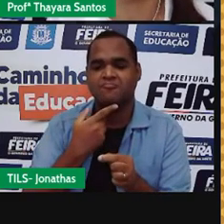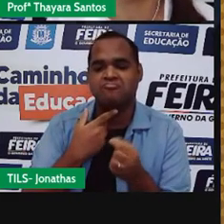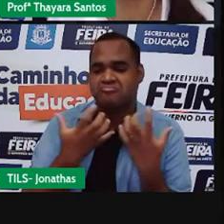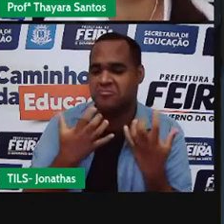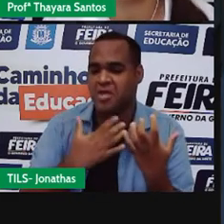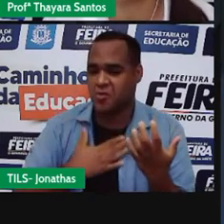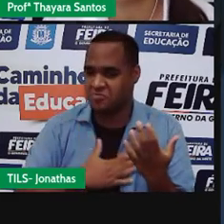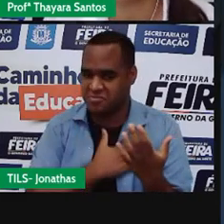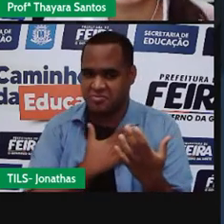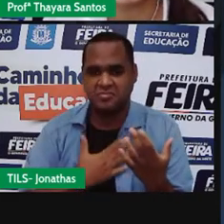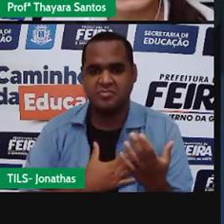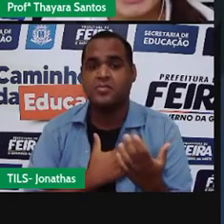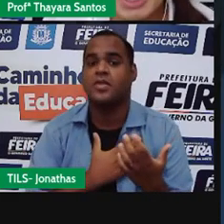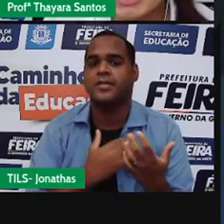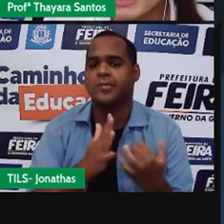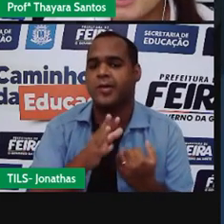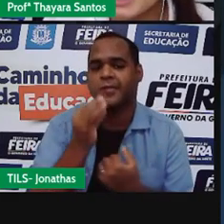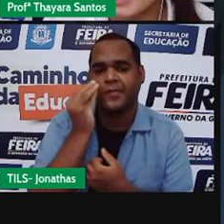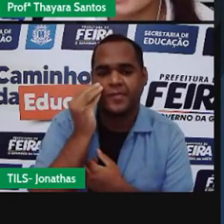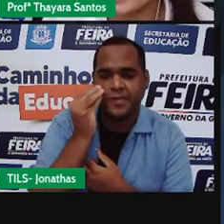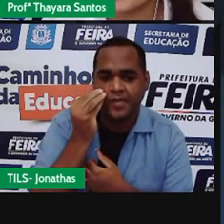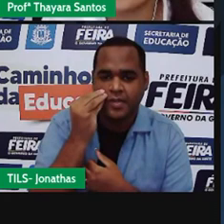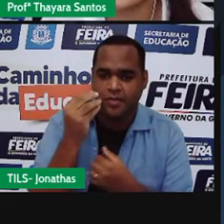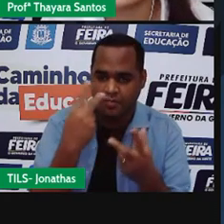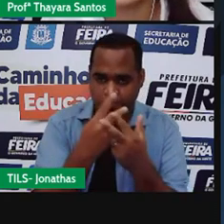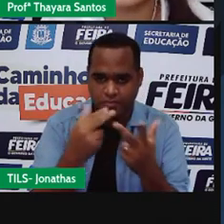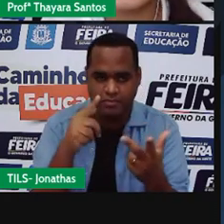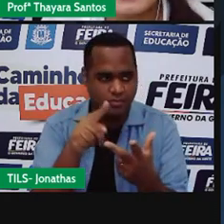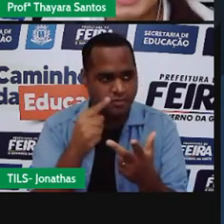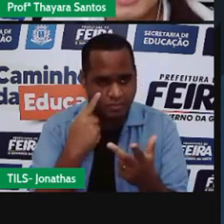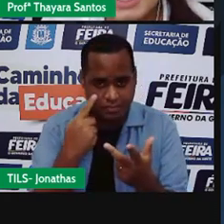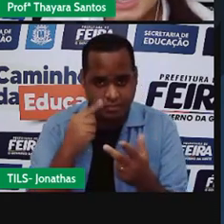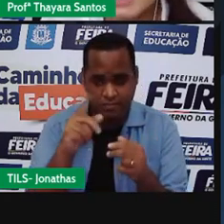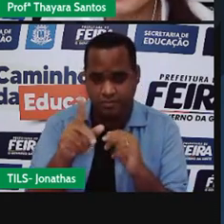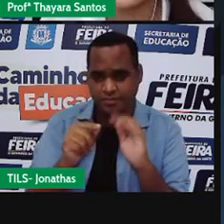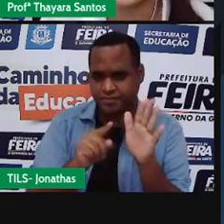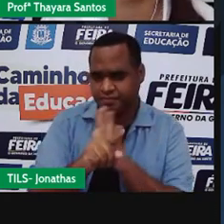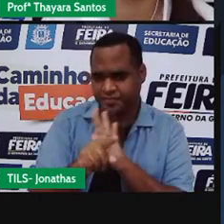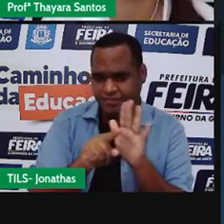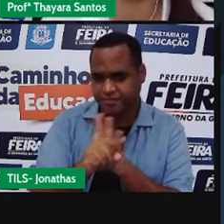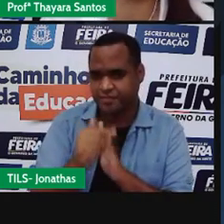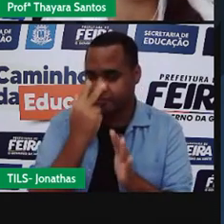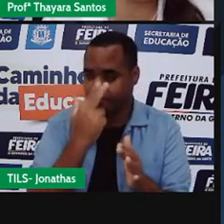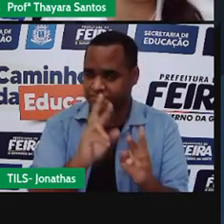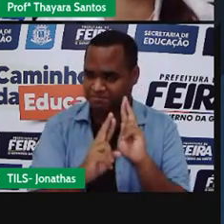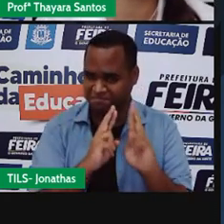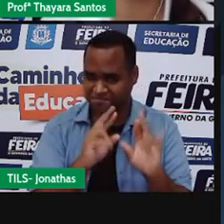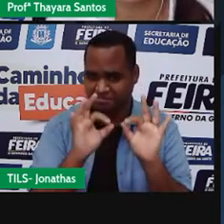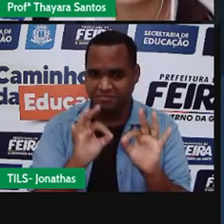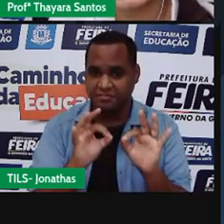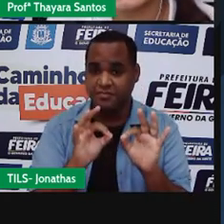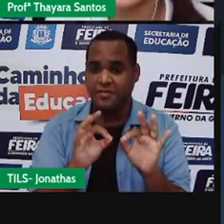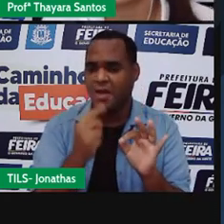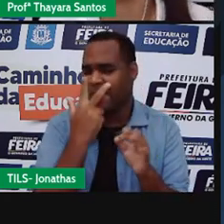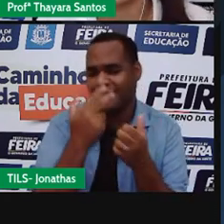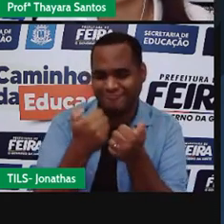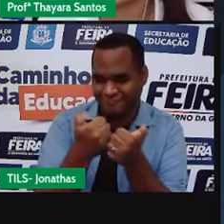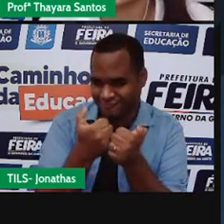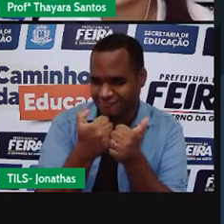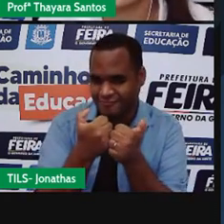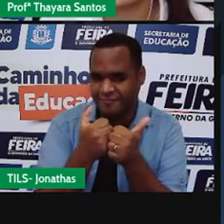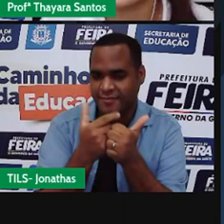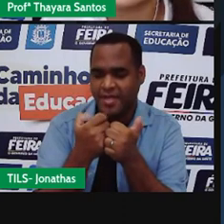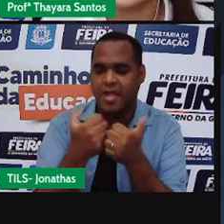lado. Então, para a gente testar o que aprendemos até aqui, eu preparei esse quiz para vocês. E vai estar, esse quiz não, na verdade é um game, é